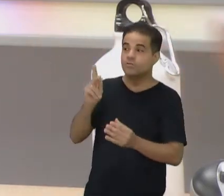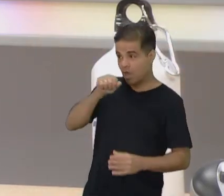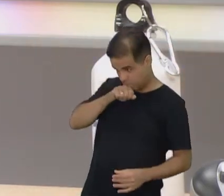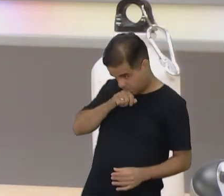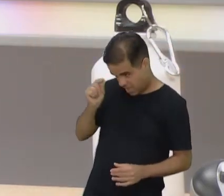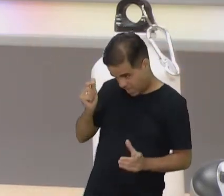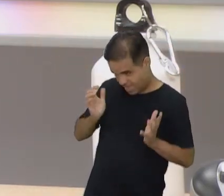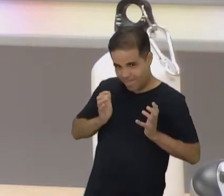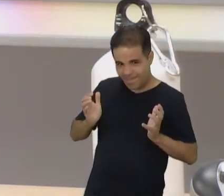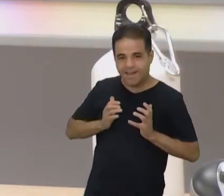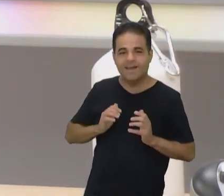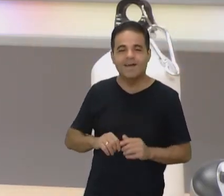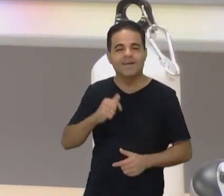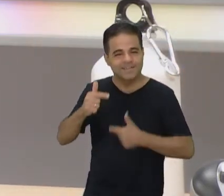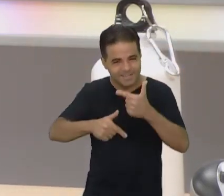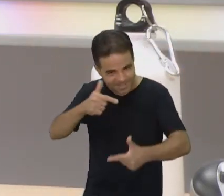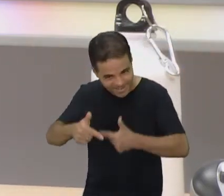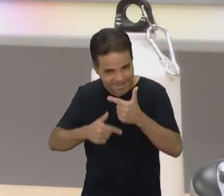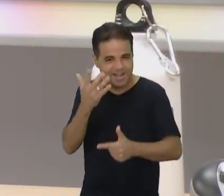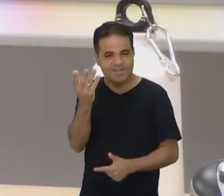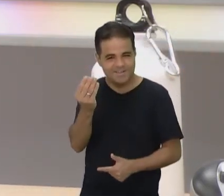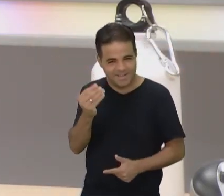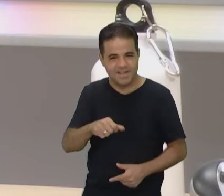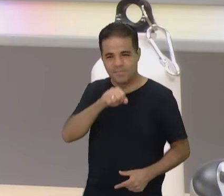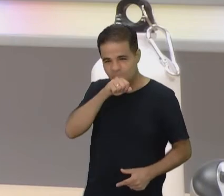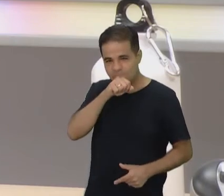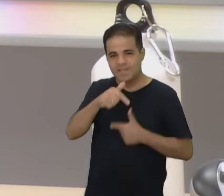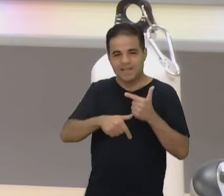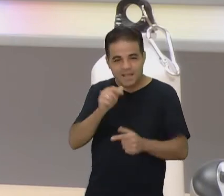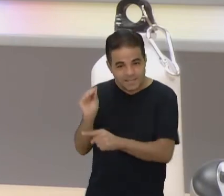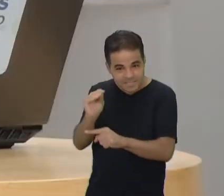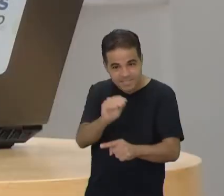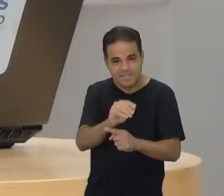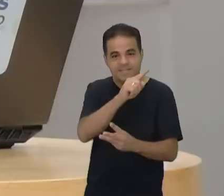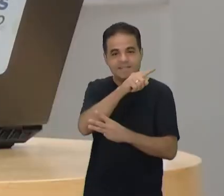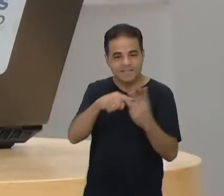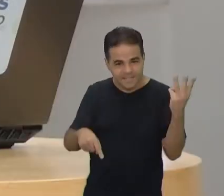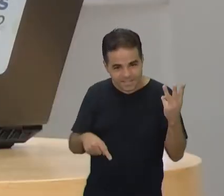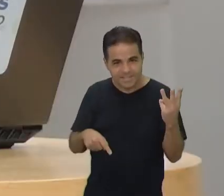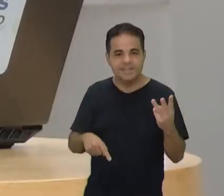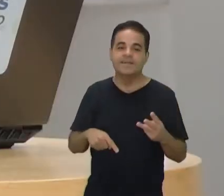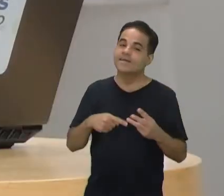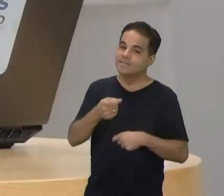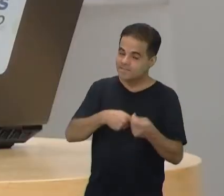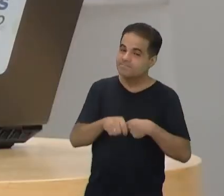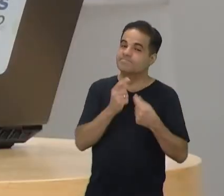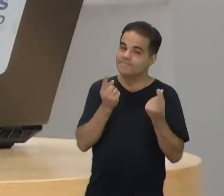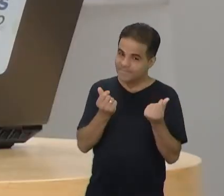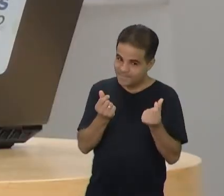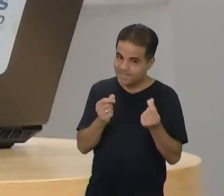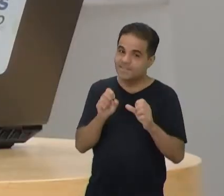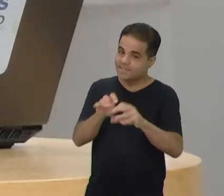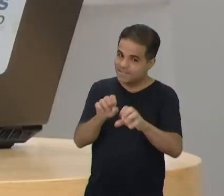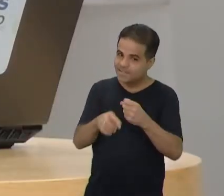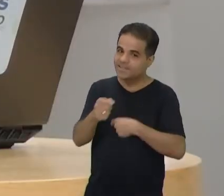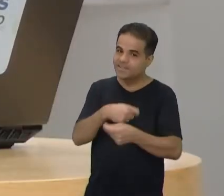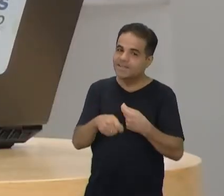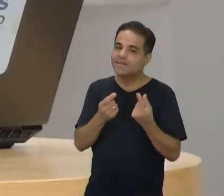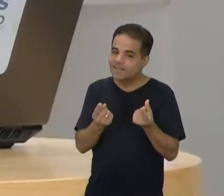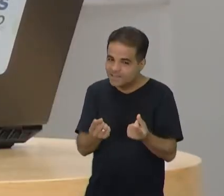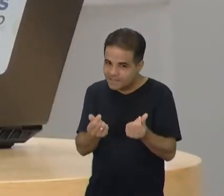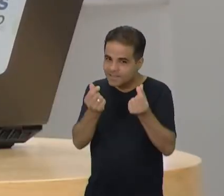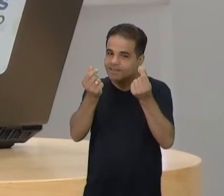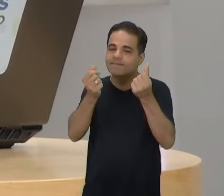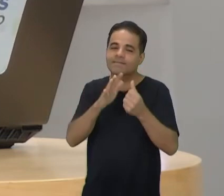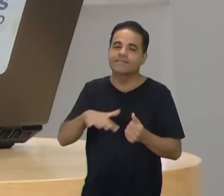rica. Não, trabalharam muito para poder bancar os 3. Sim. É isso. Então, a educação financeira. Educação financeira. E